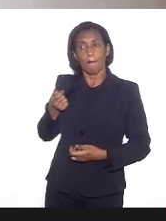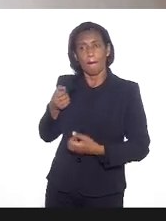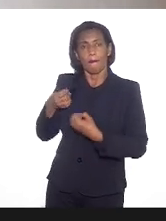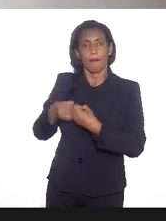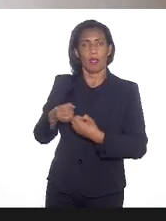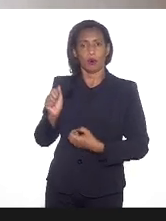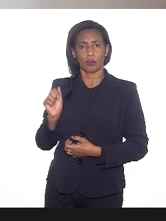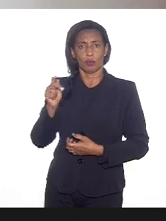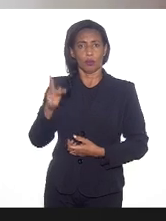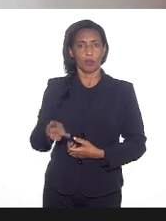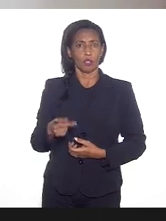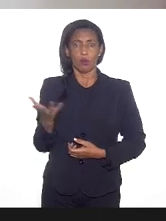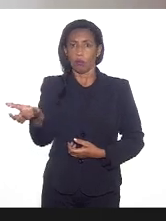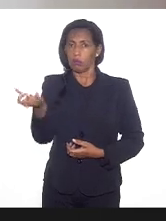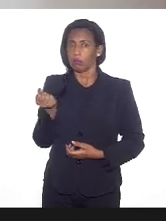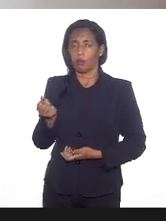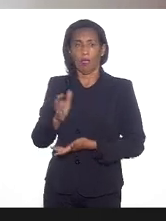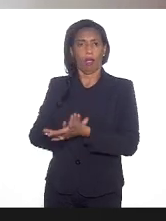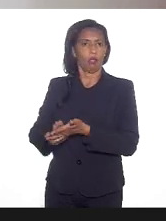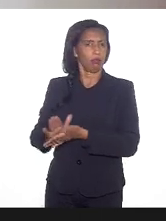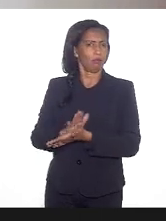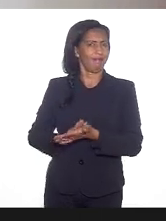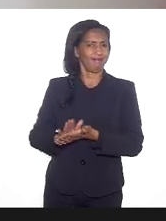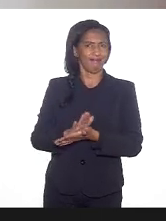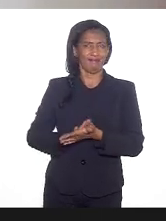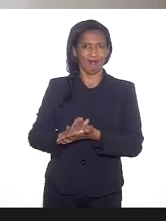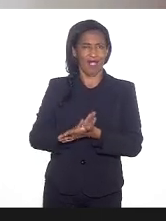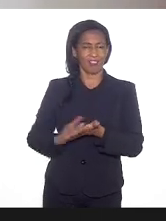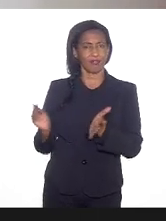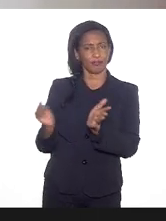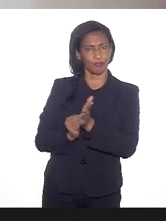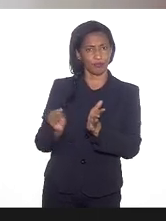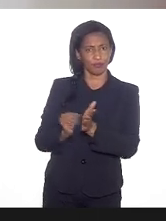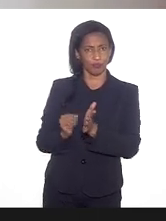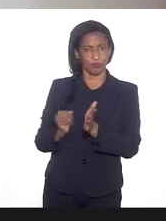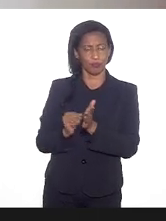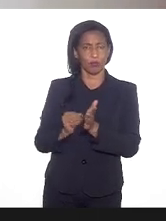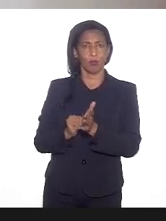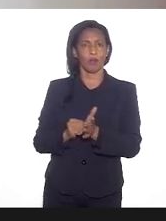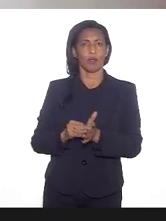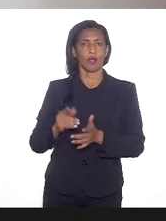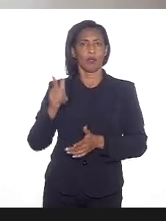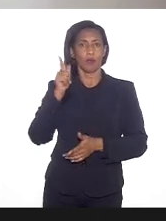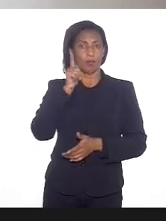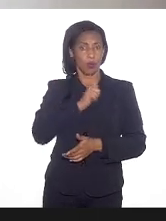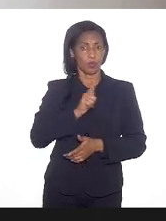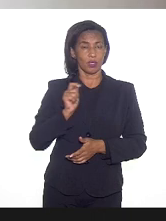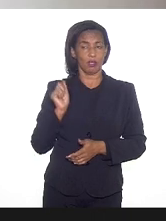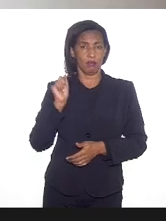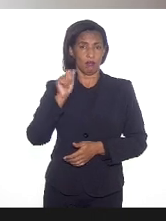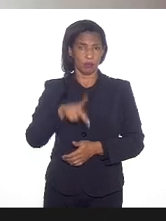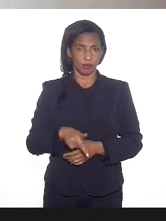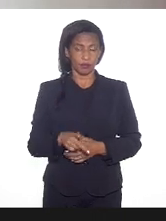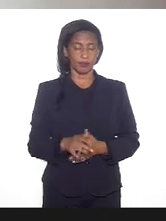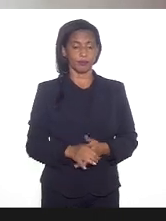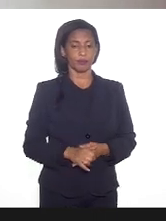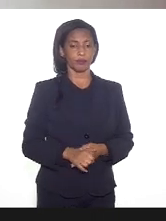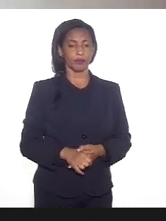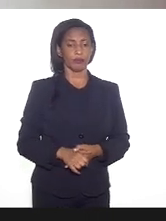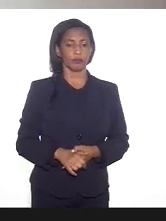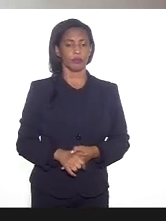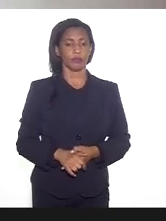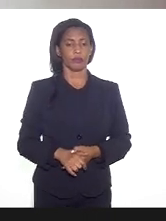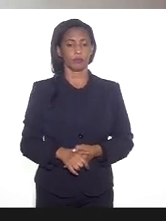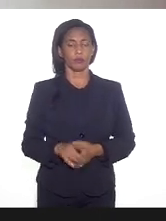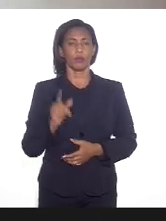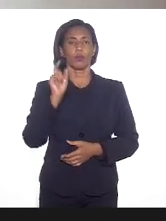recebido contribuições financeiras suficientes para lastrear essas aposentadorias. O